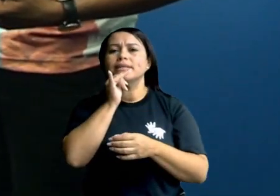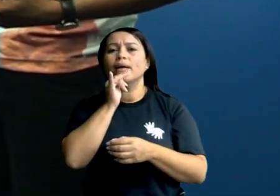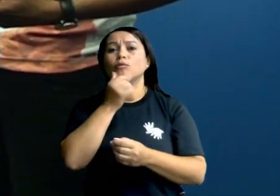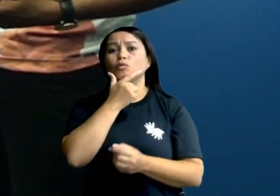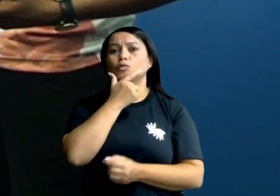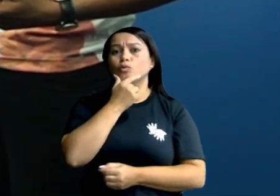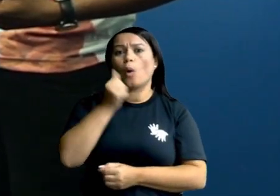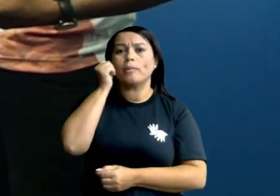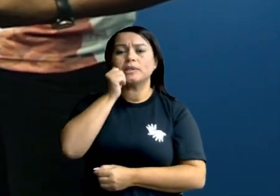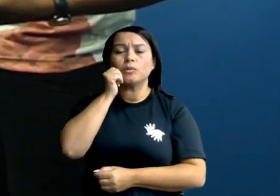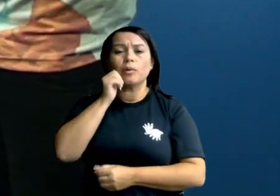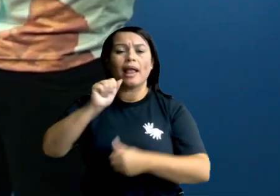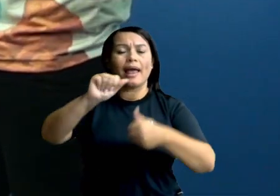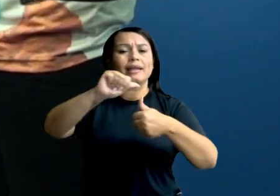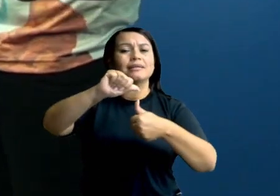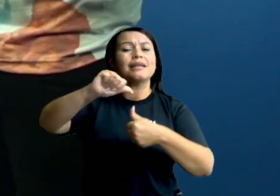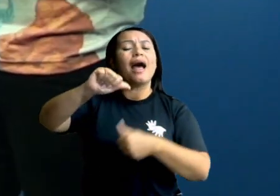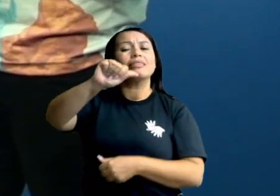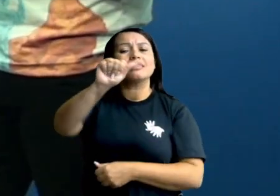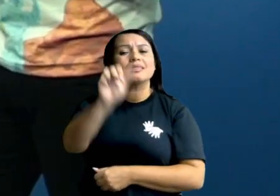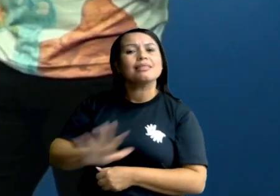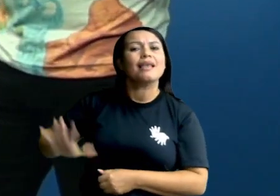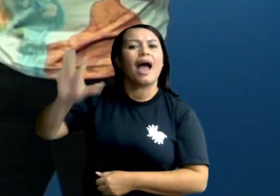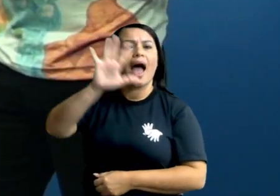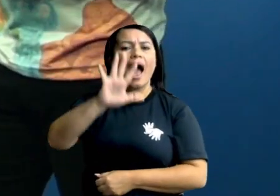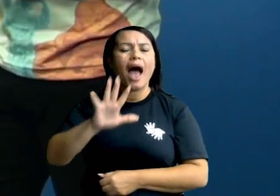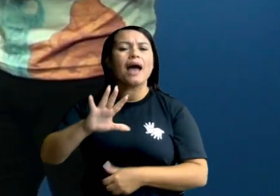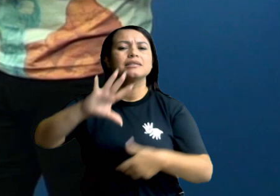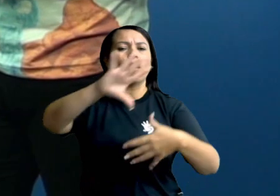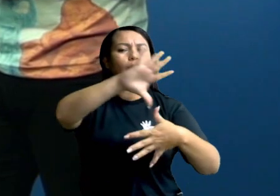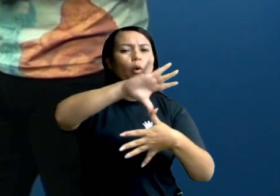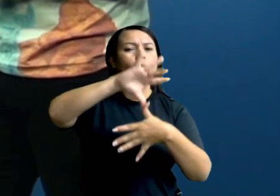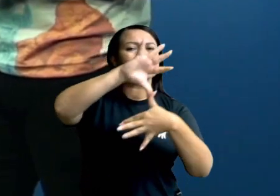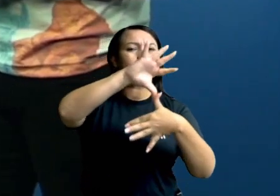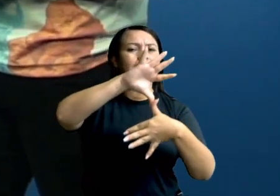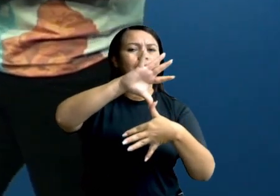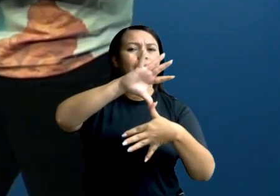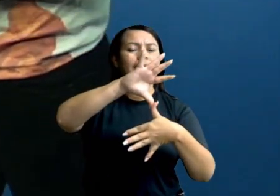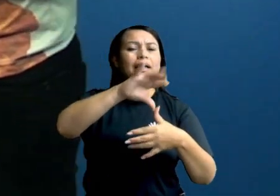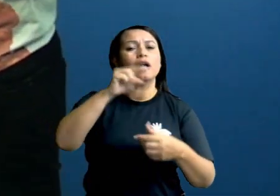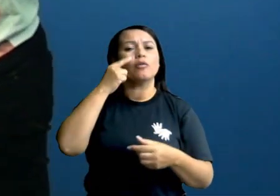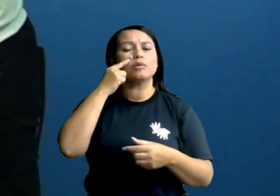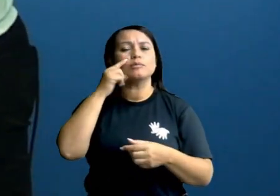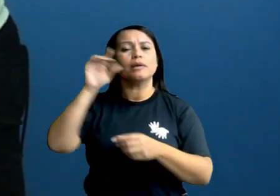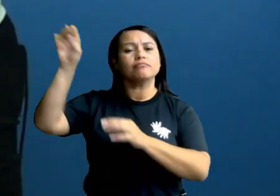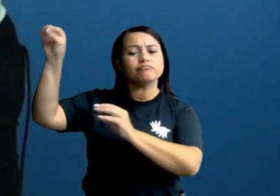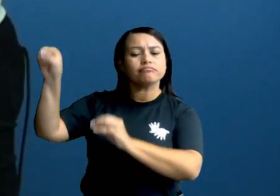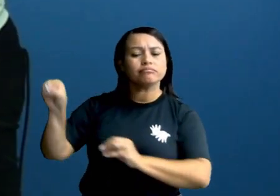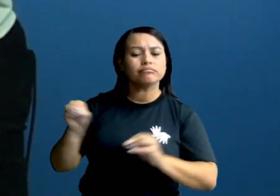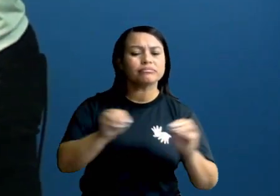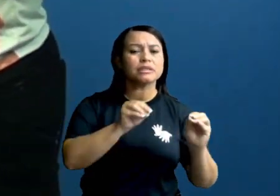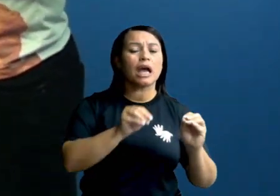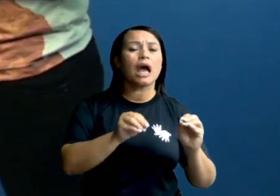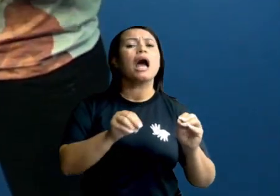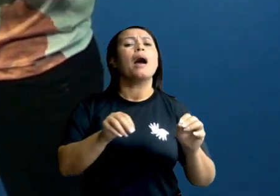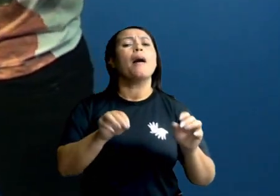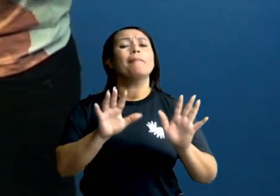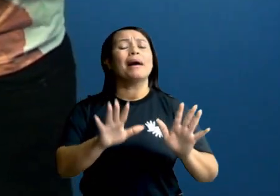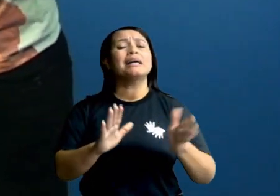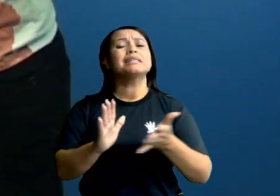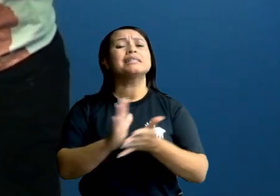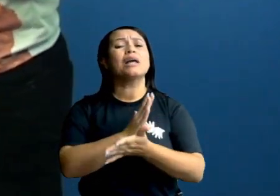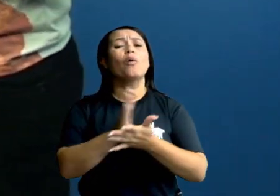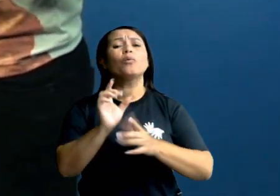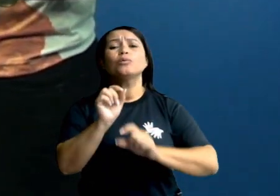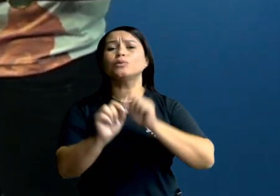da Ásia para o continente americano, tá? Essa é uma hipótese mais aceita em relação ao povoamento da América. Porém, muitos especialistas